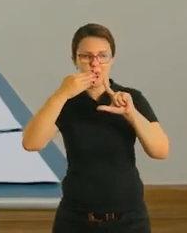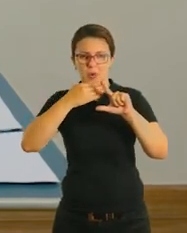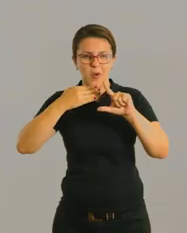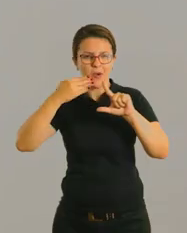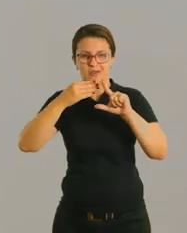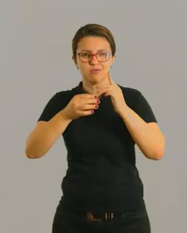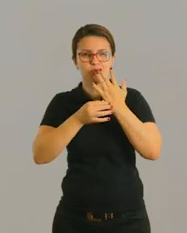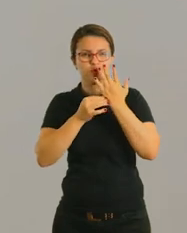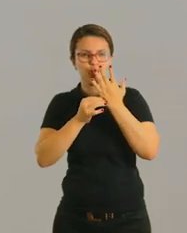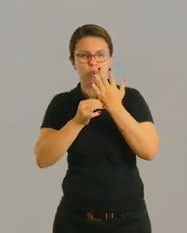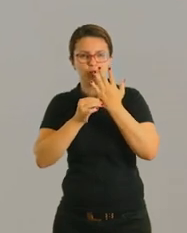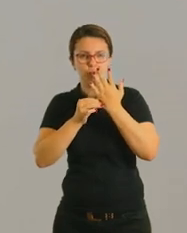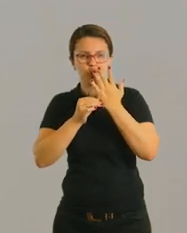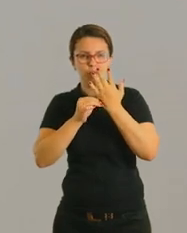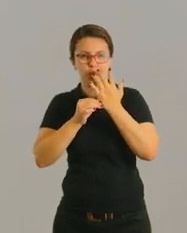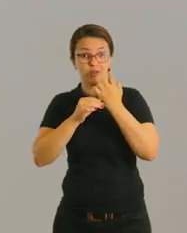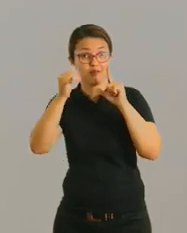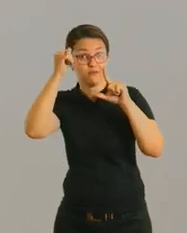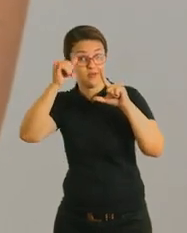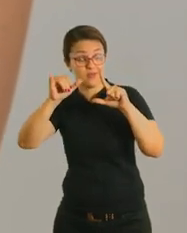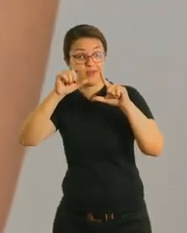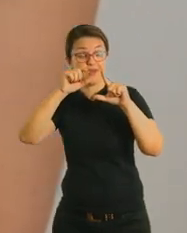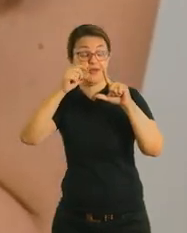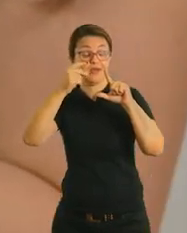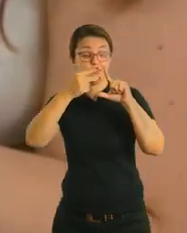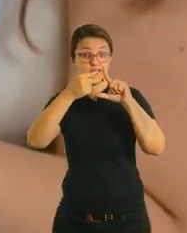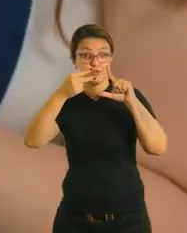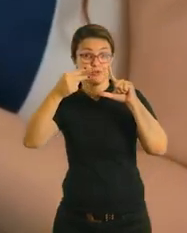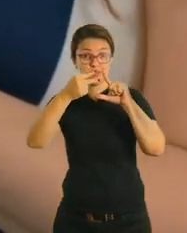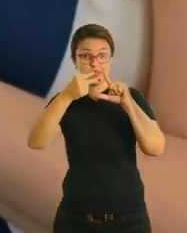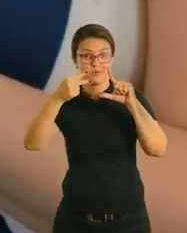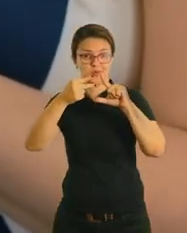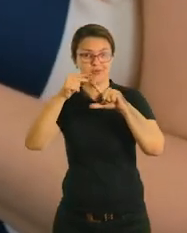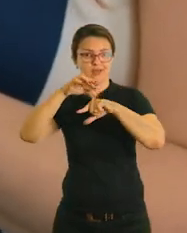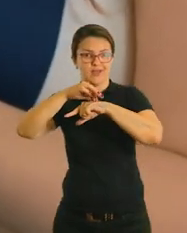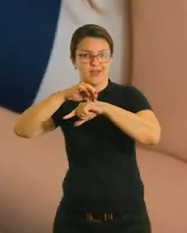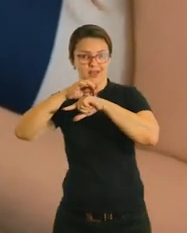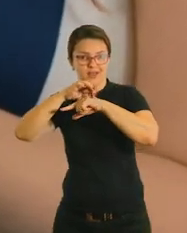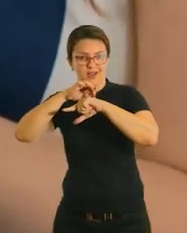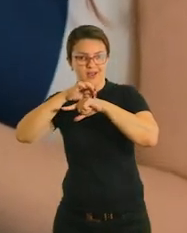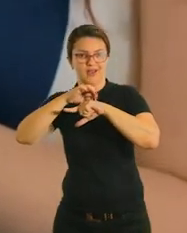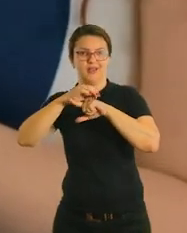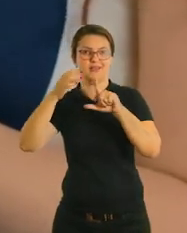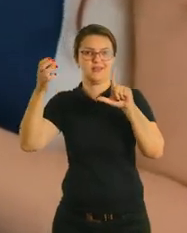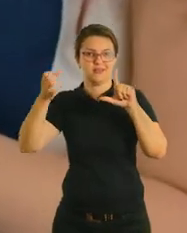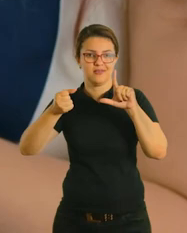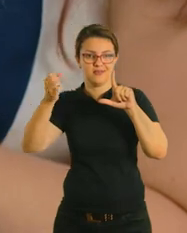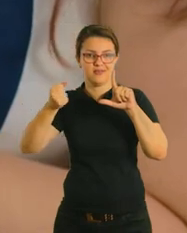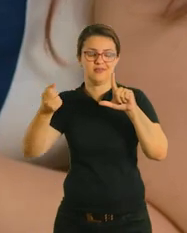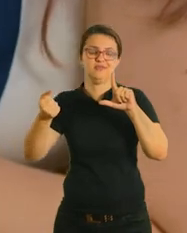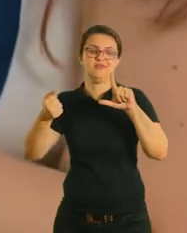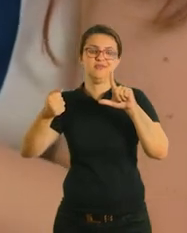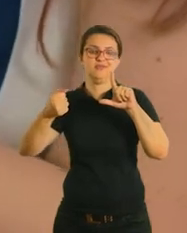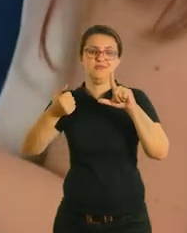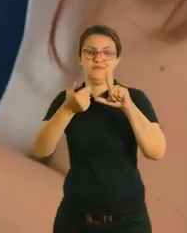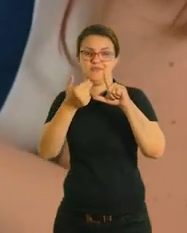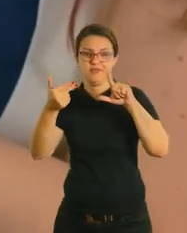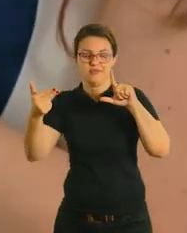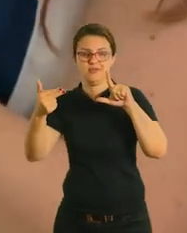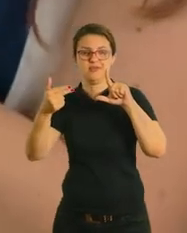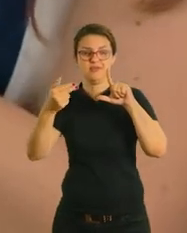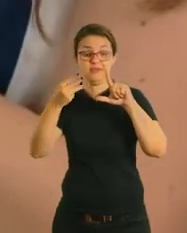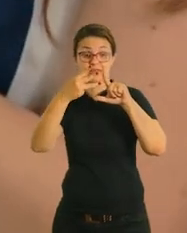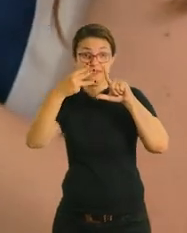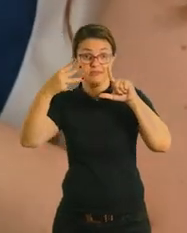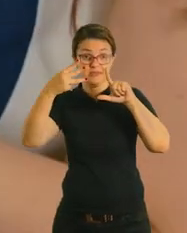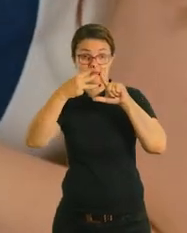doces, aqueles gordurosos. A segunda parte são as carnes, leites e derivados. A